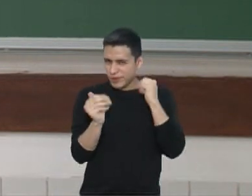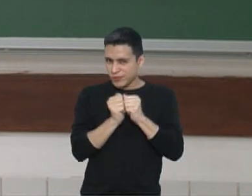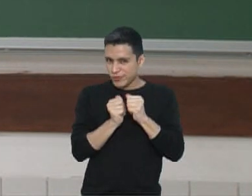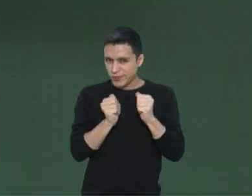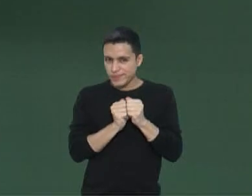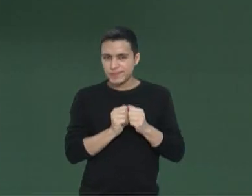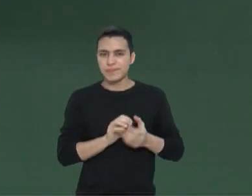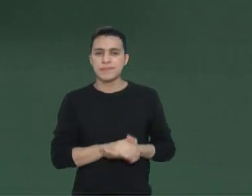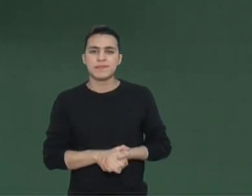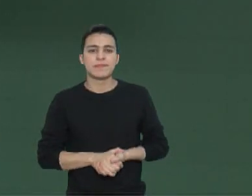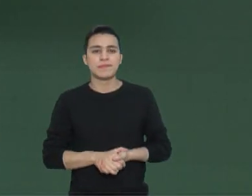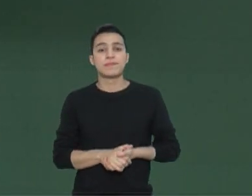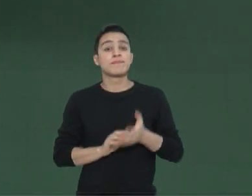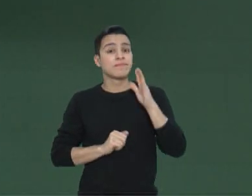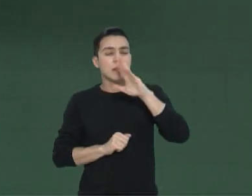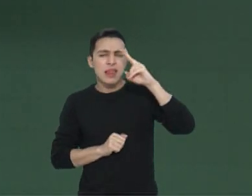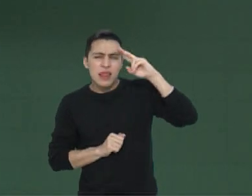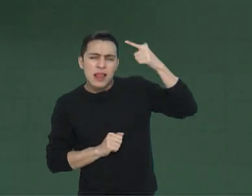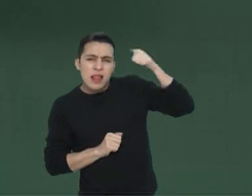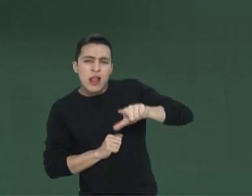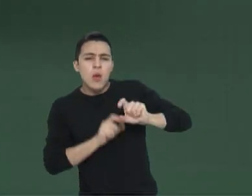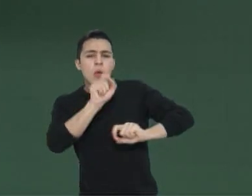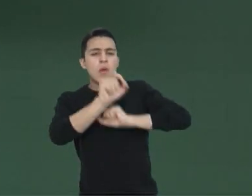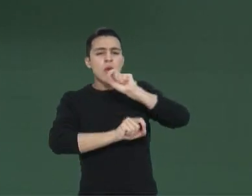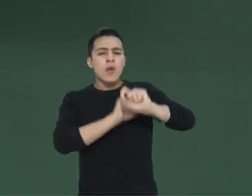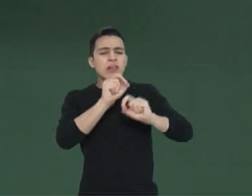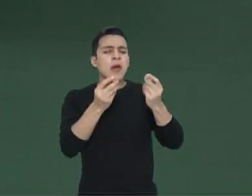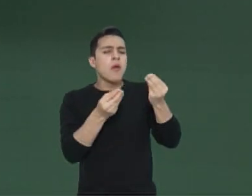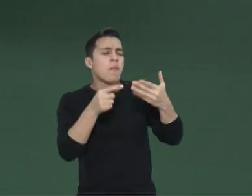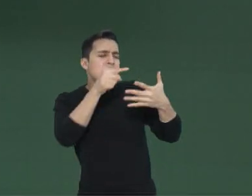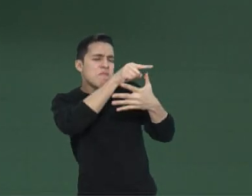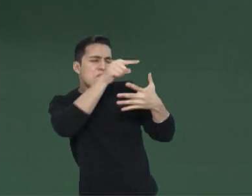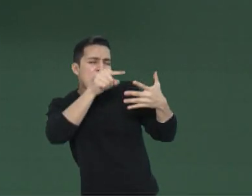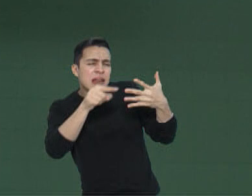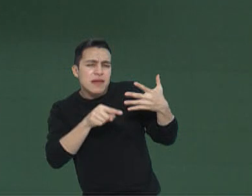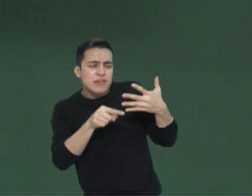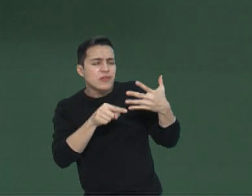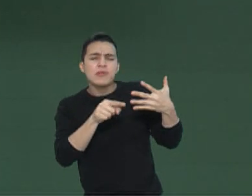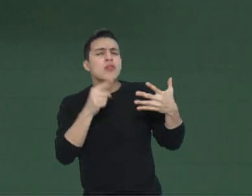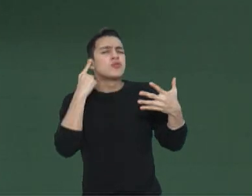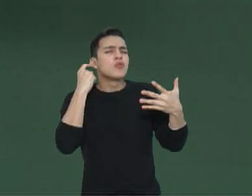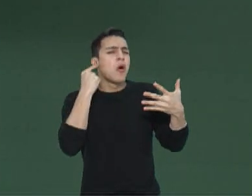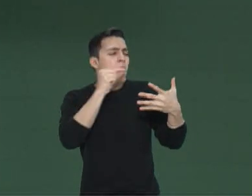comigo. Relembrando parâmetros do som.